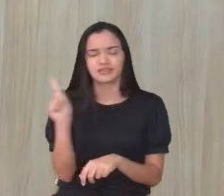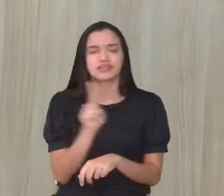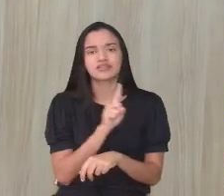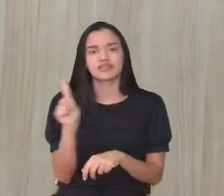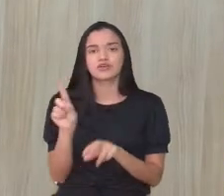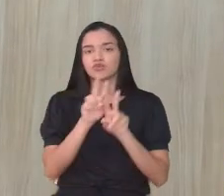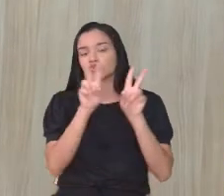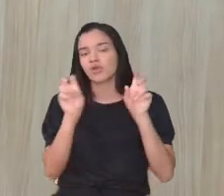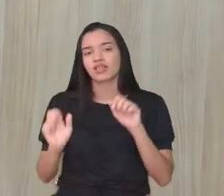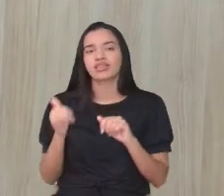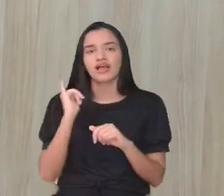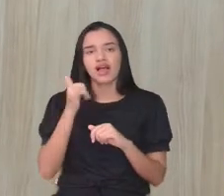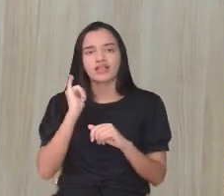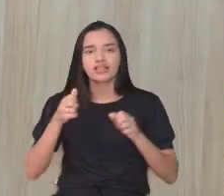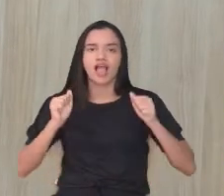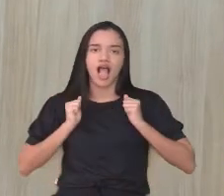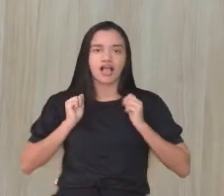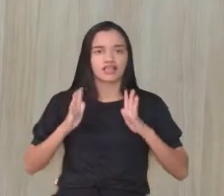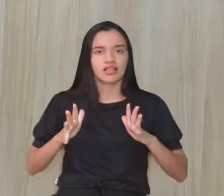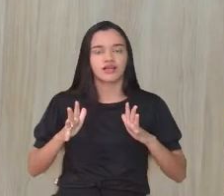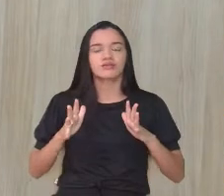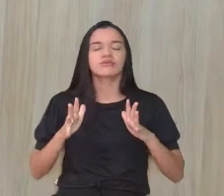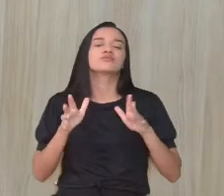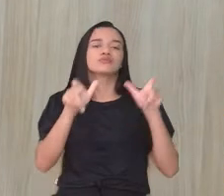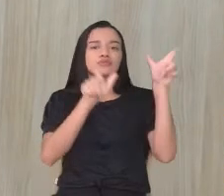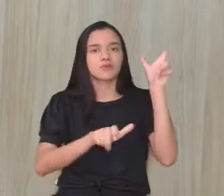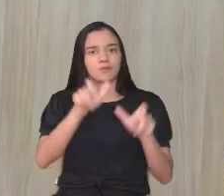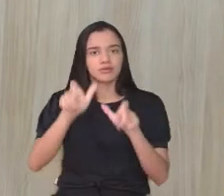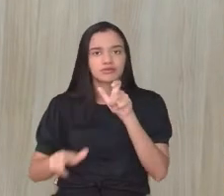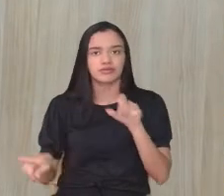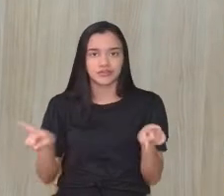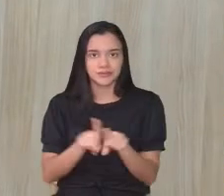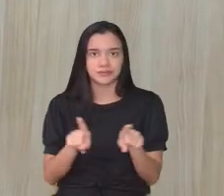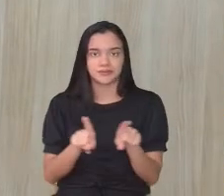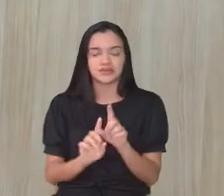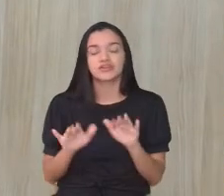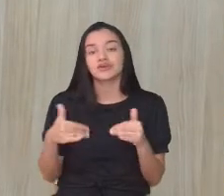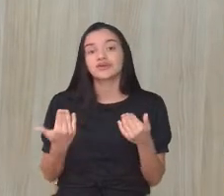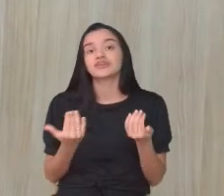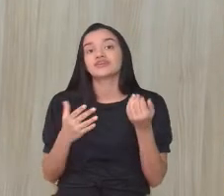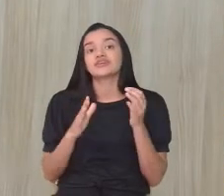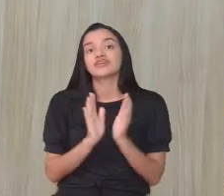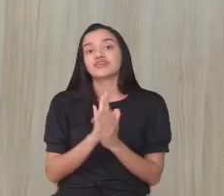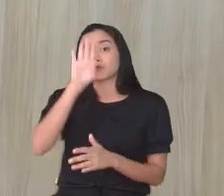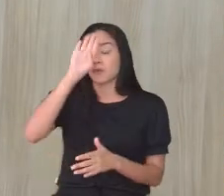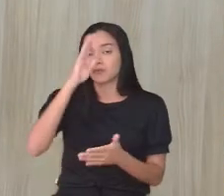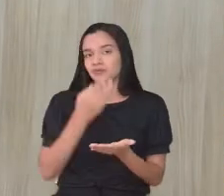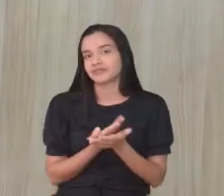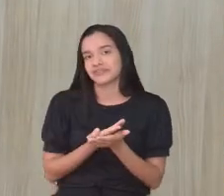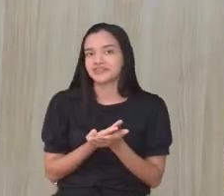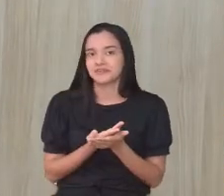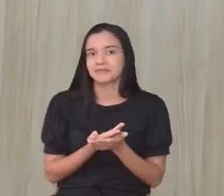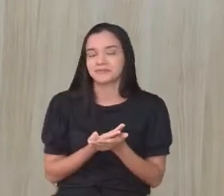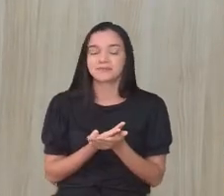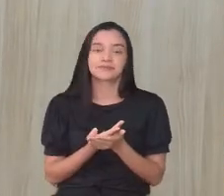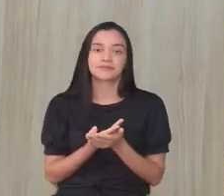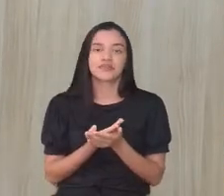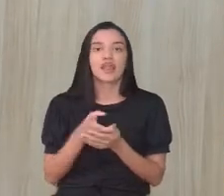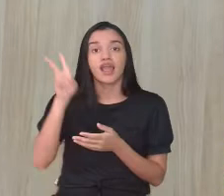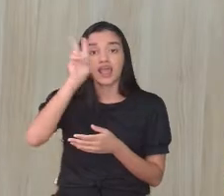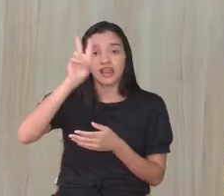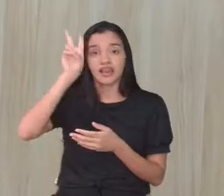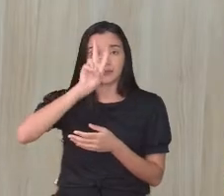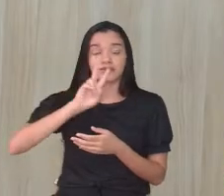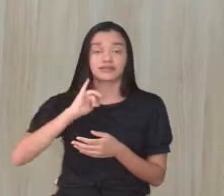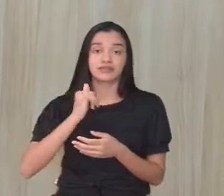sobre a narrativa, sobre as ações, sobre as personagens, tá certo? Então, a gente confia muito de graça nesse narrador. Lembrando que a